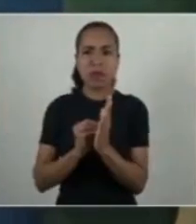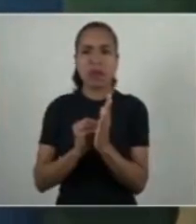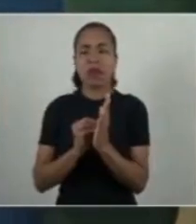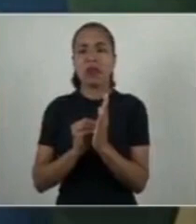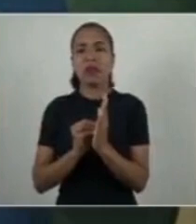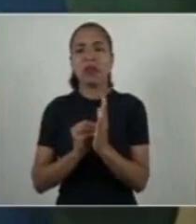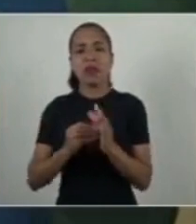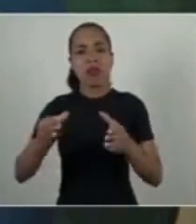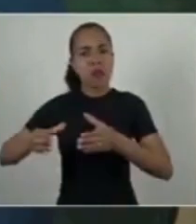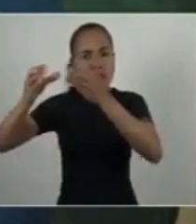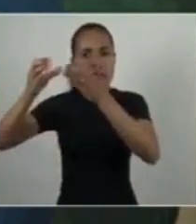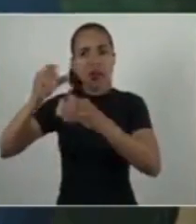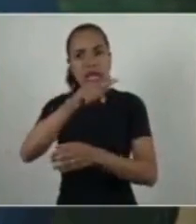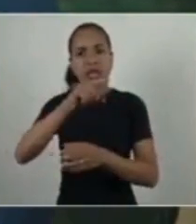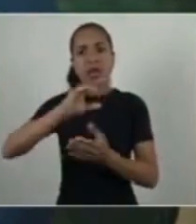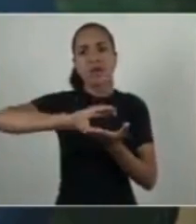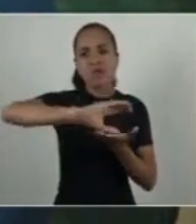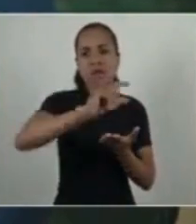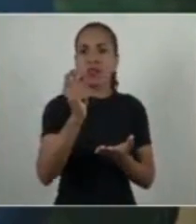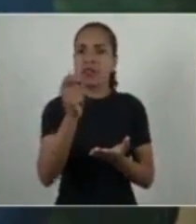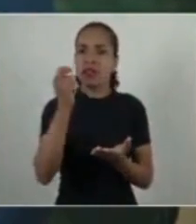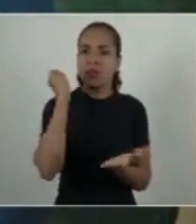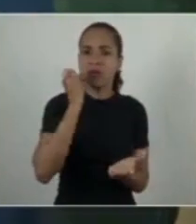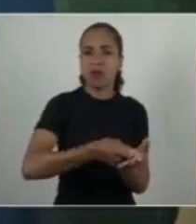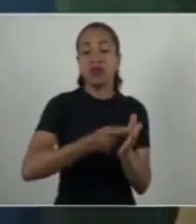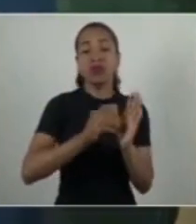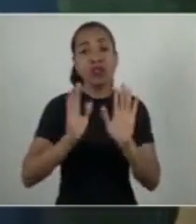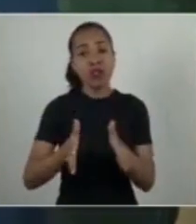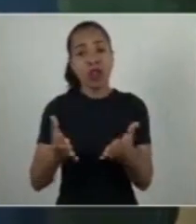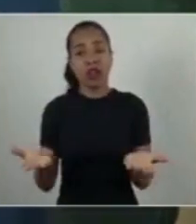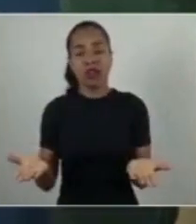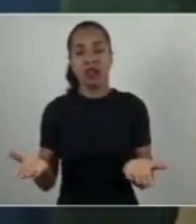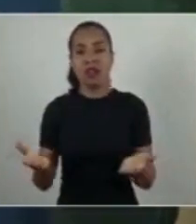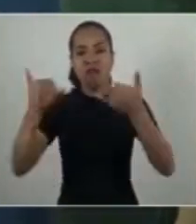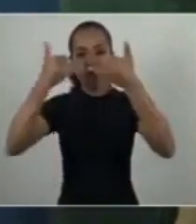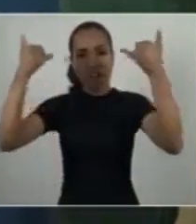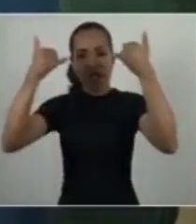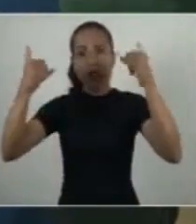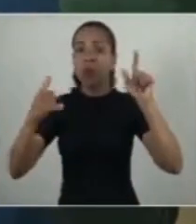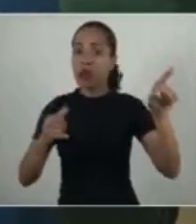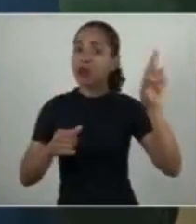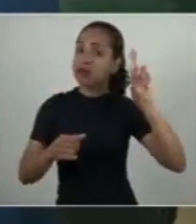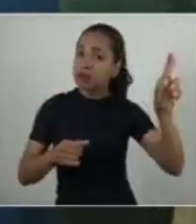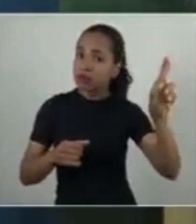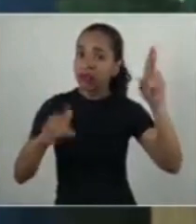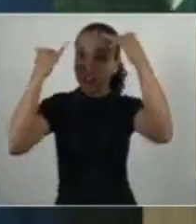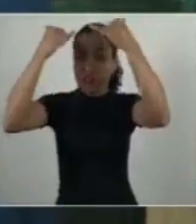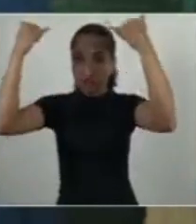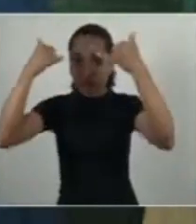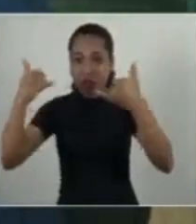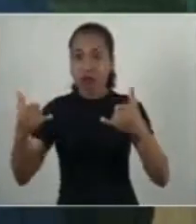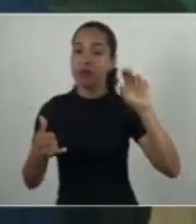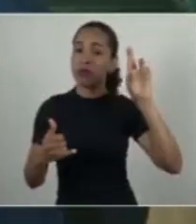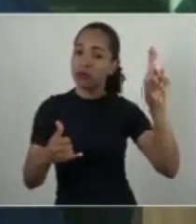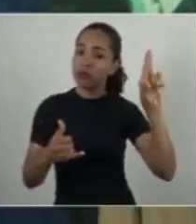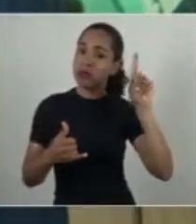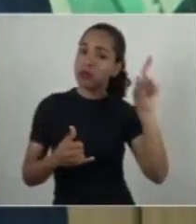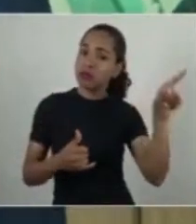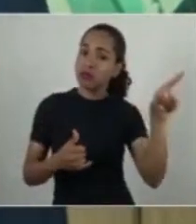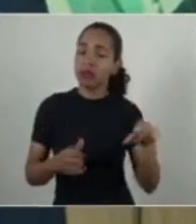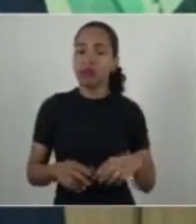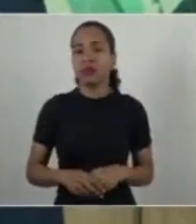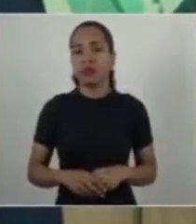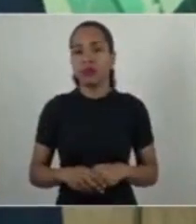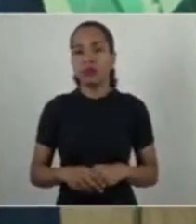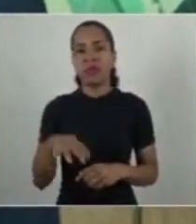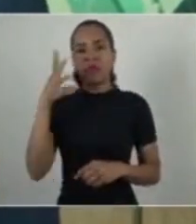é deles eles cobram para poder colocar Aquele fio ali eles são responsáveis se ele não se importa com a questão